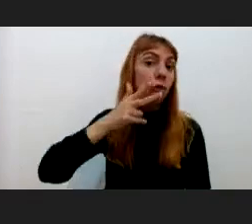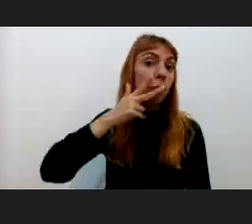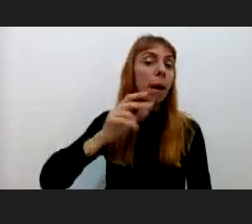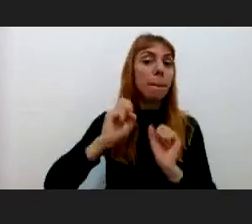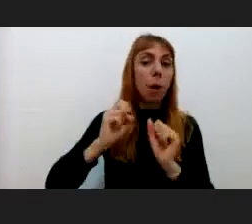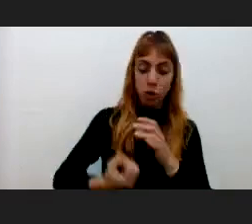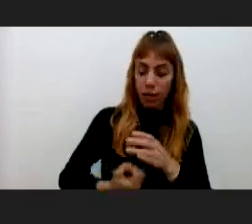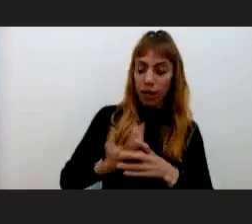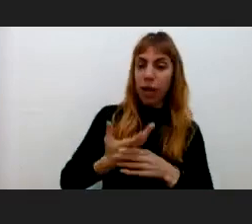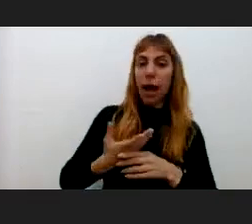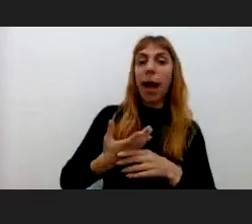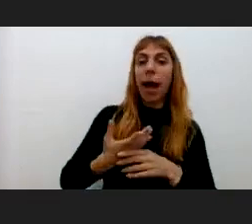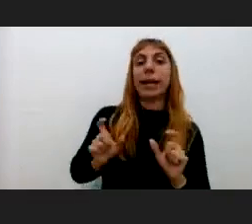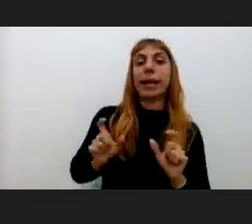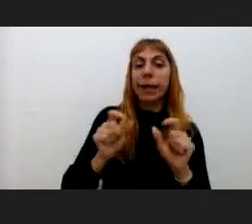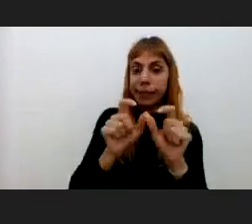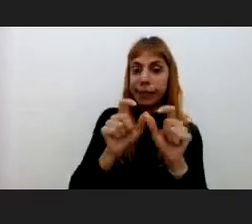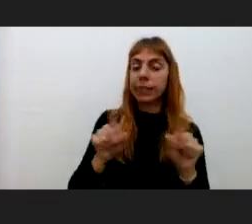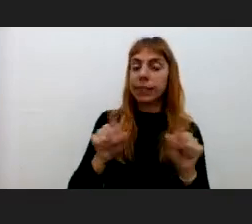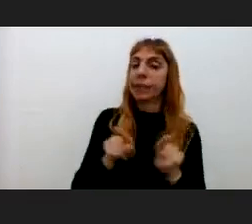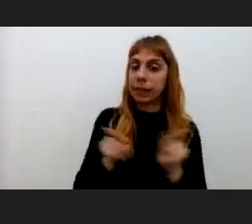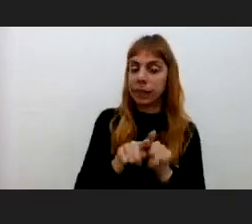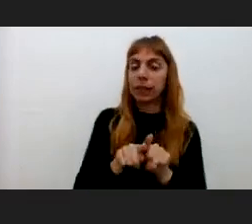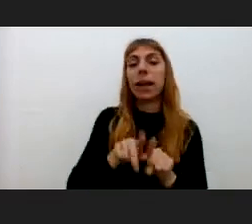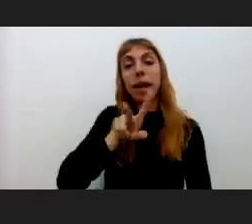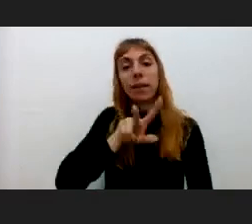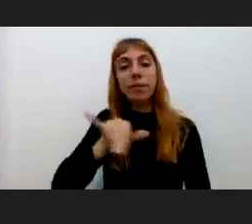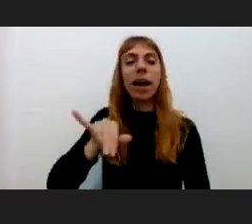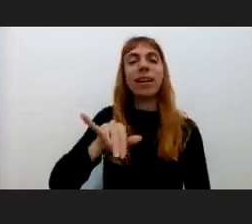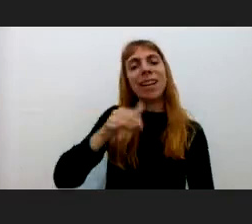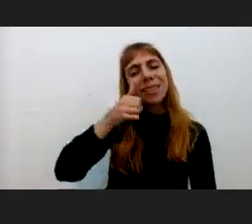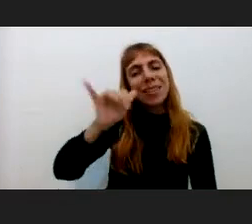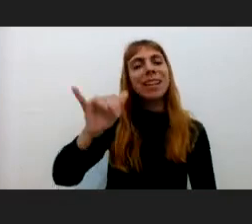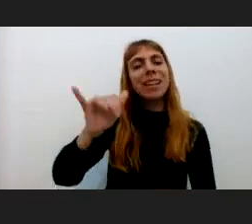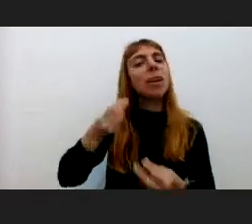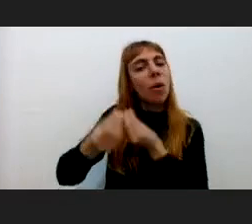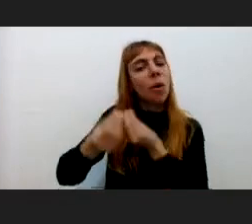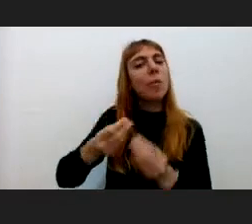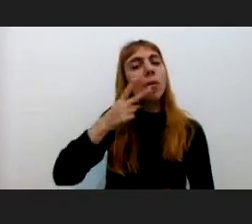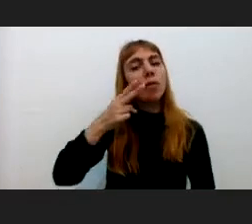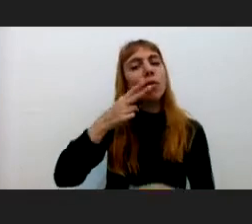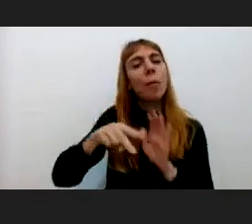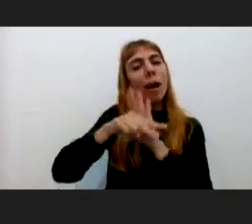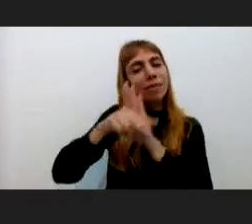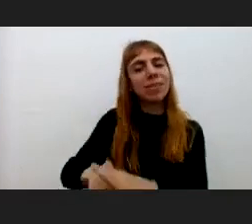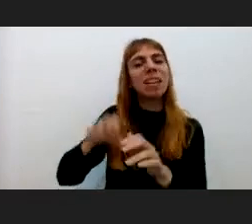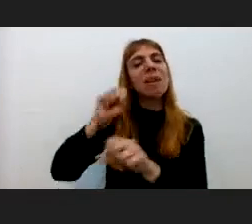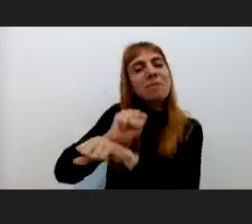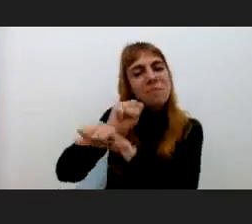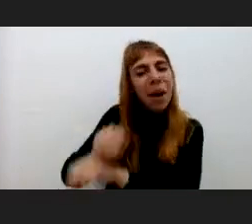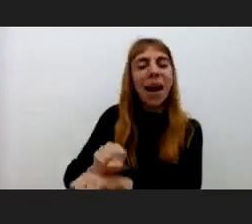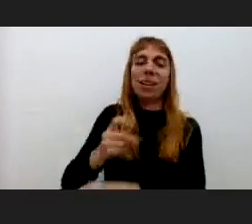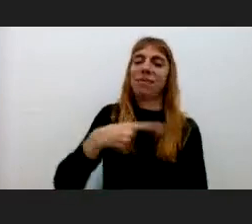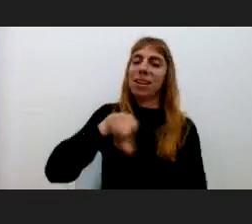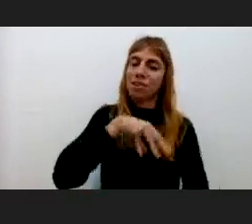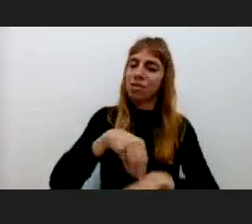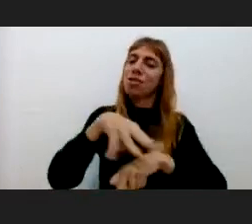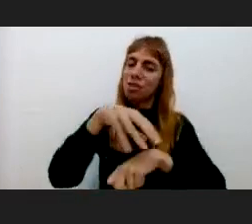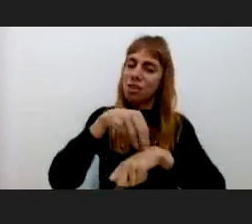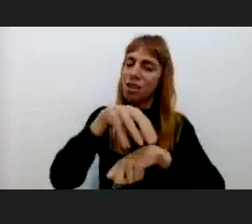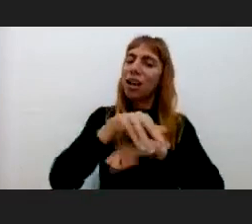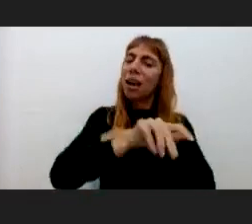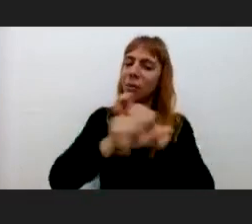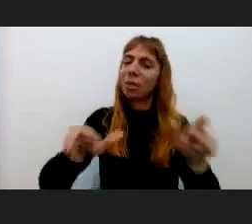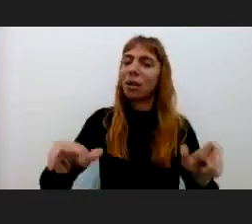Então, a gente tem que falar muito do cigarro para as pessoas evitarem. Então,